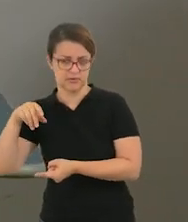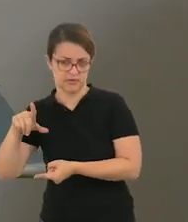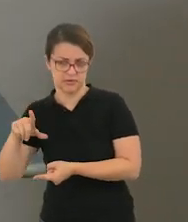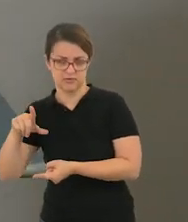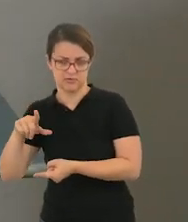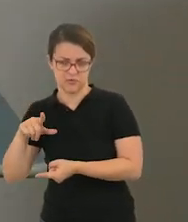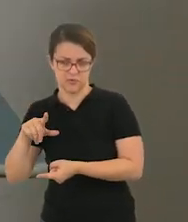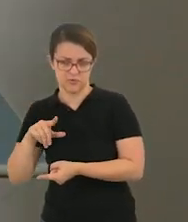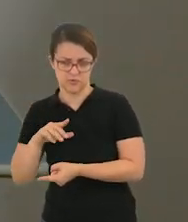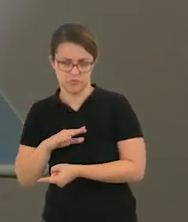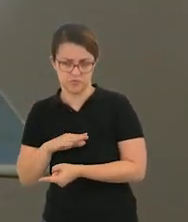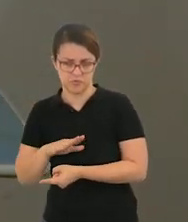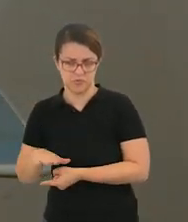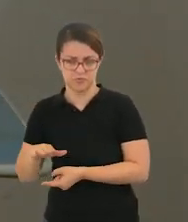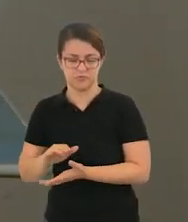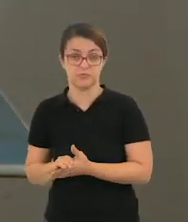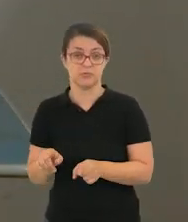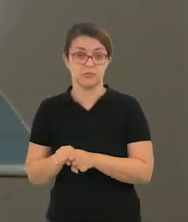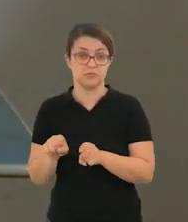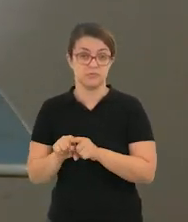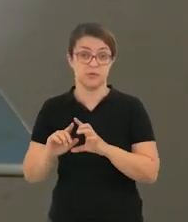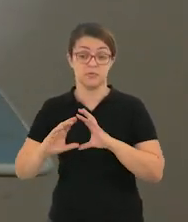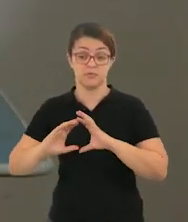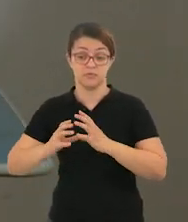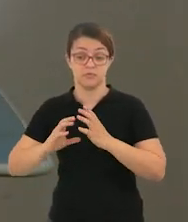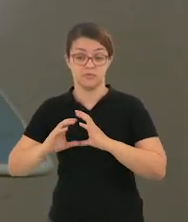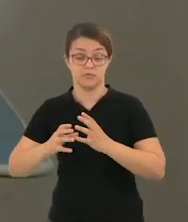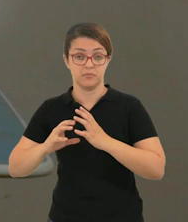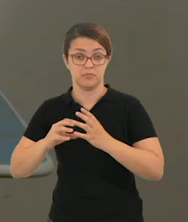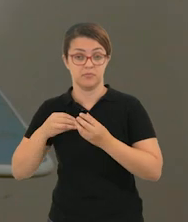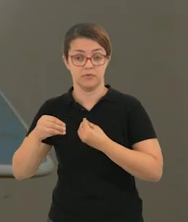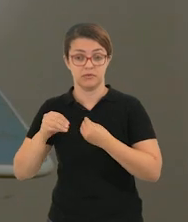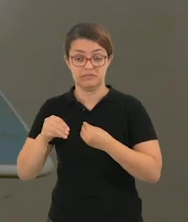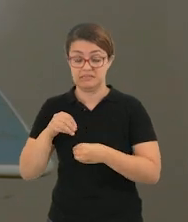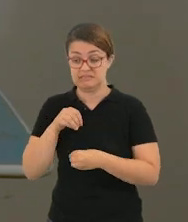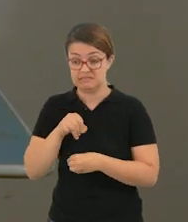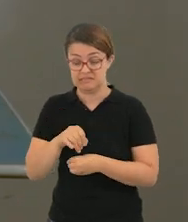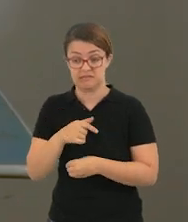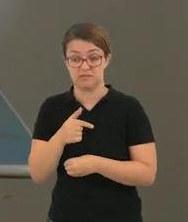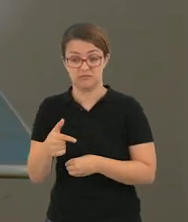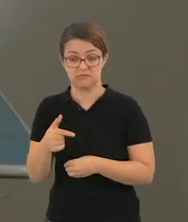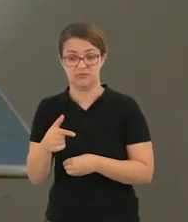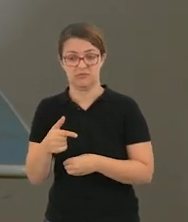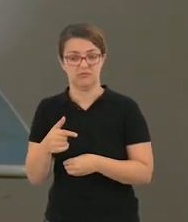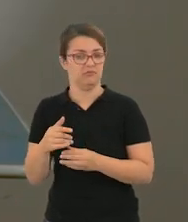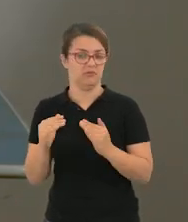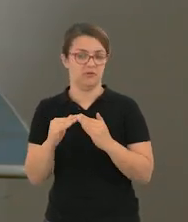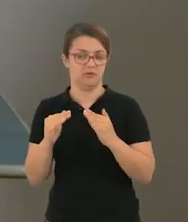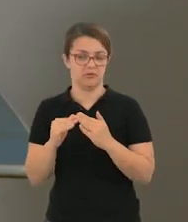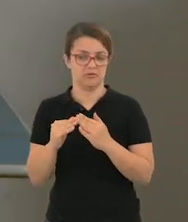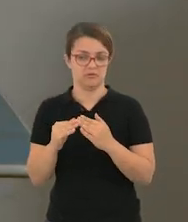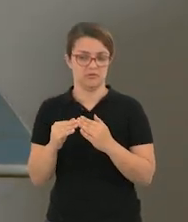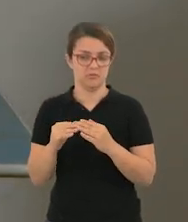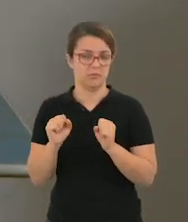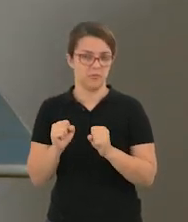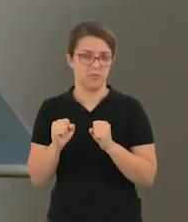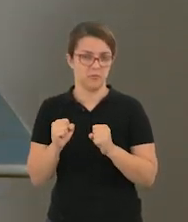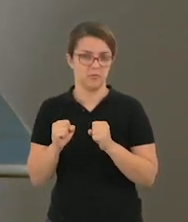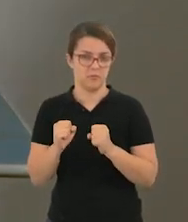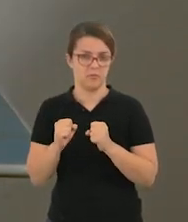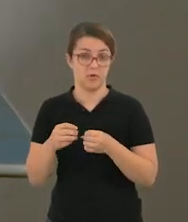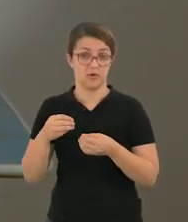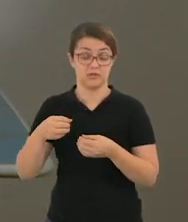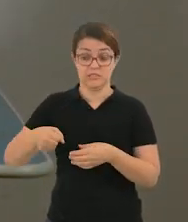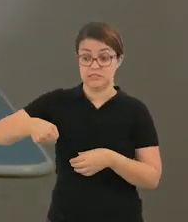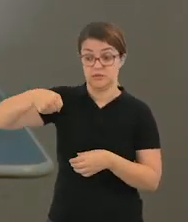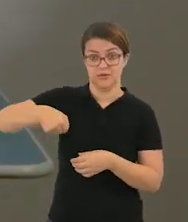tem dessas bolinhas em casa, dá para fazer com sacolinha plástica de mercado. Essas eu fiz e de repente até mais fácil para a criança soprar.